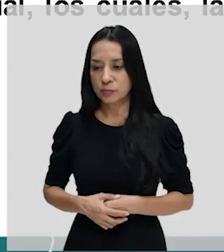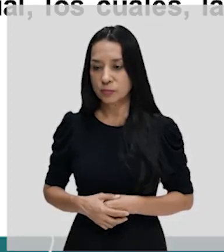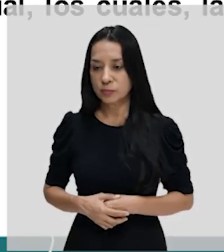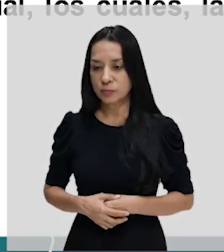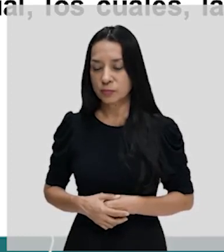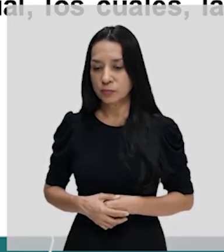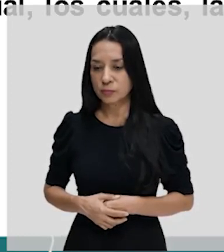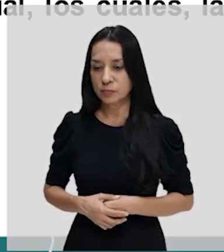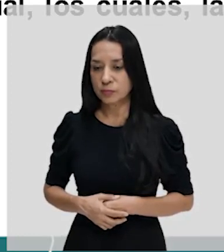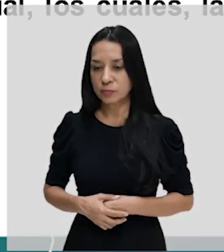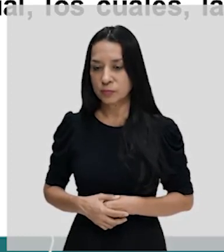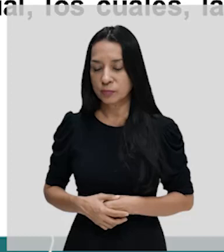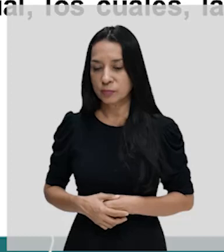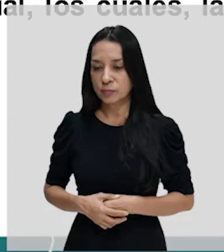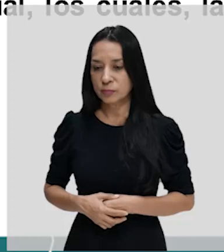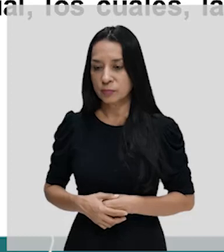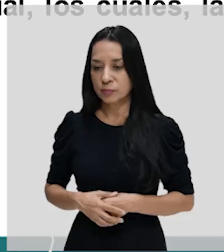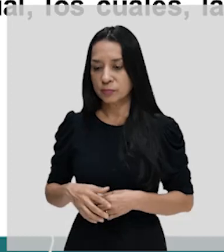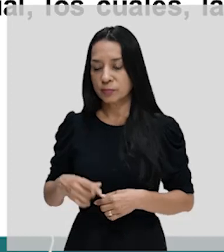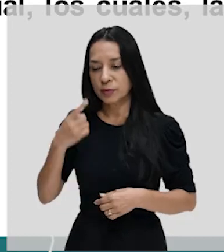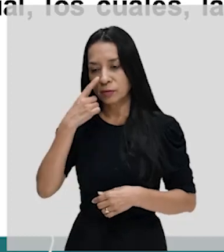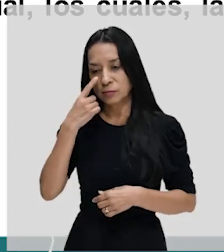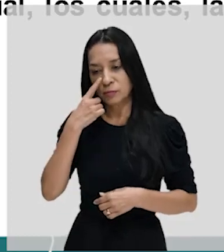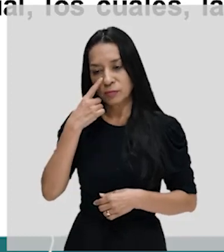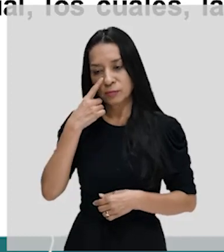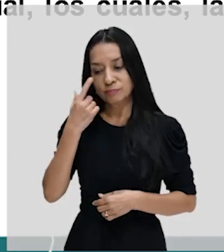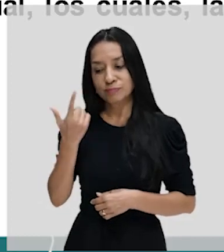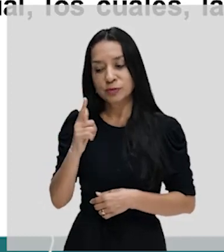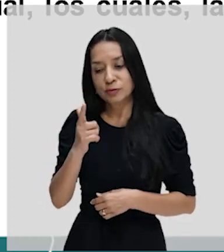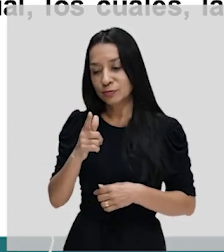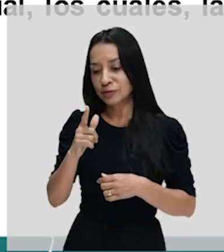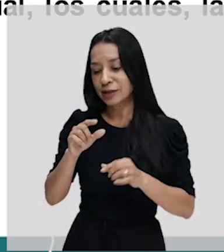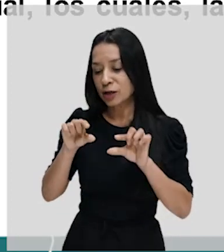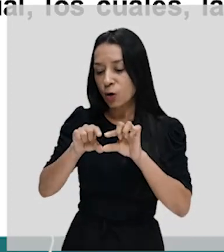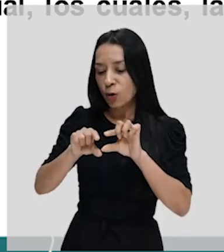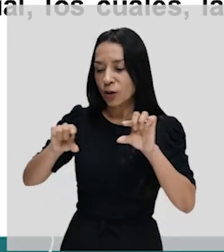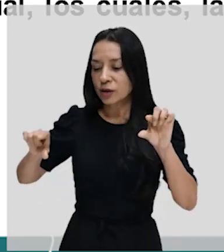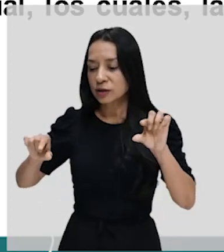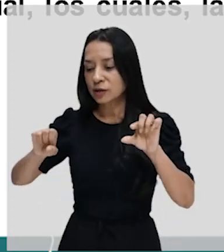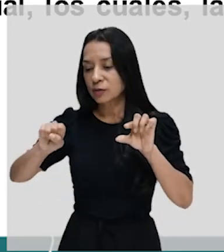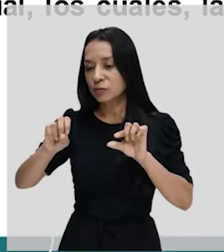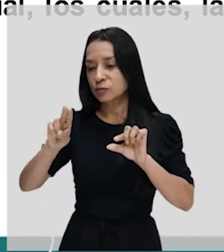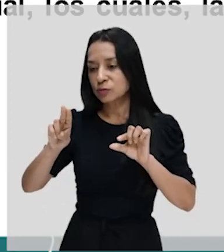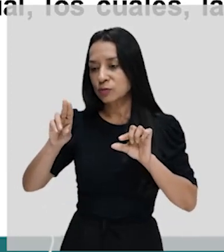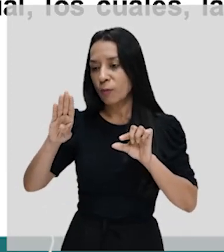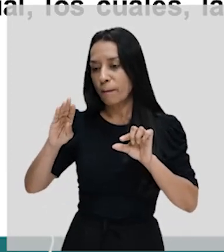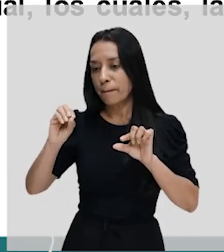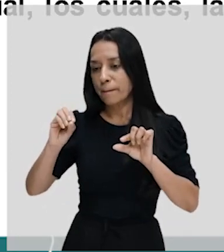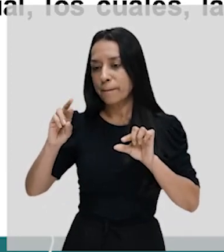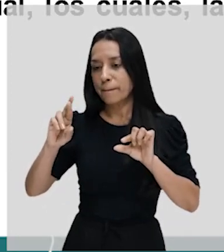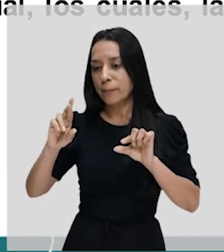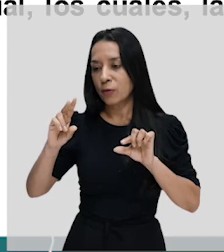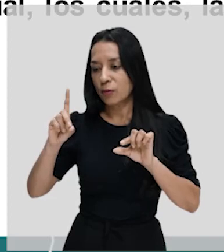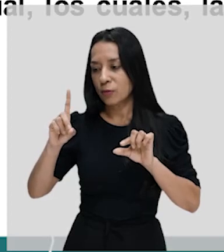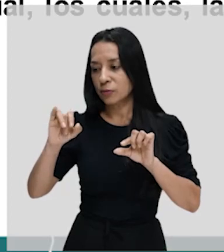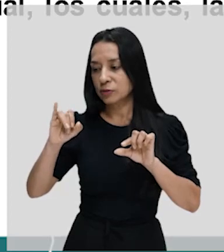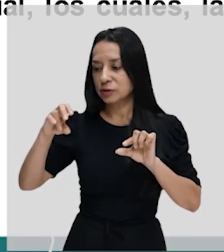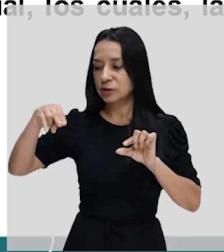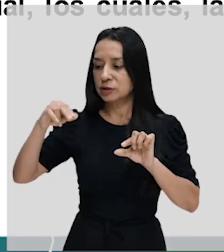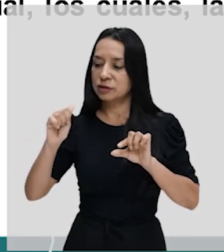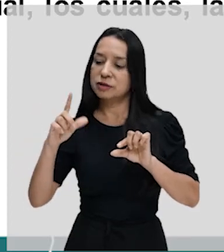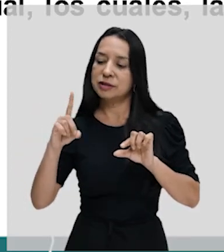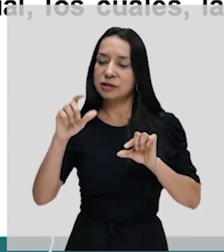oração subordinada. Aí vocês acharam que não tinha oração subordinada lá na língua espanhola? Tem